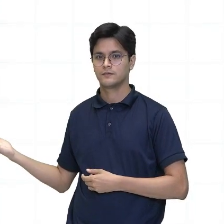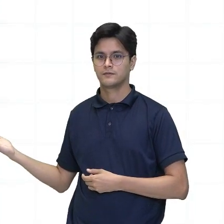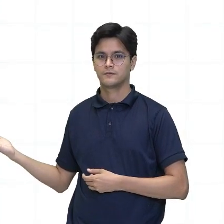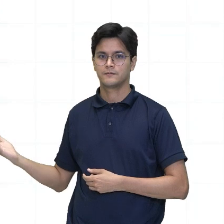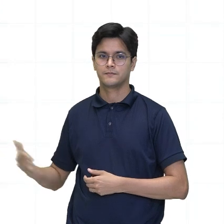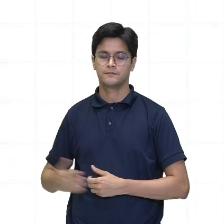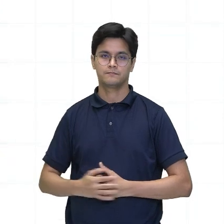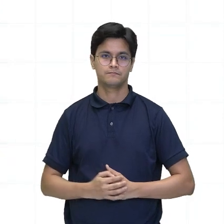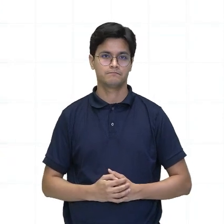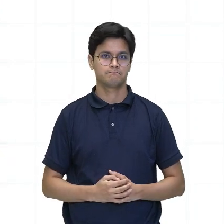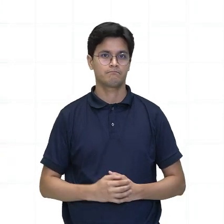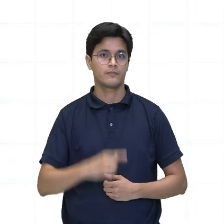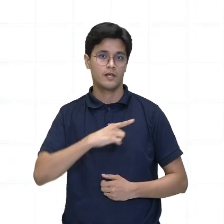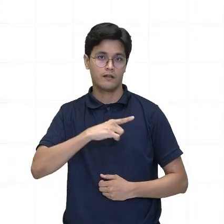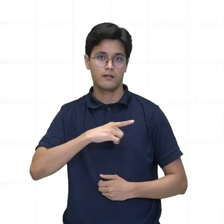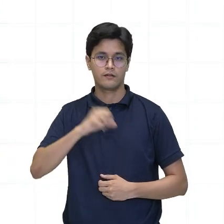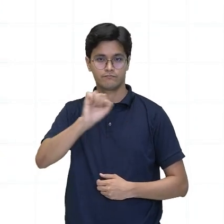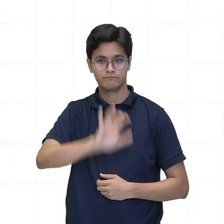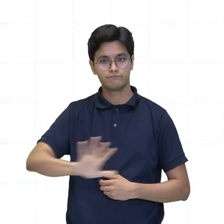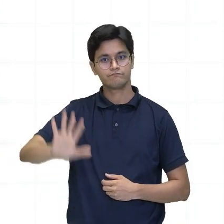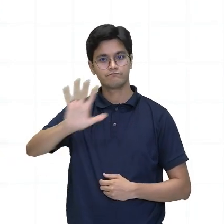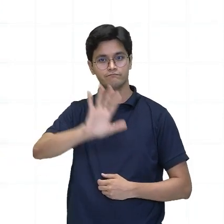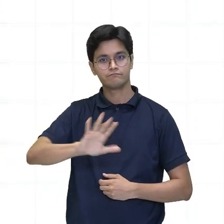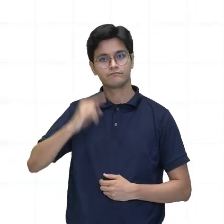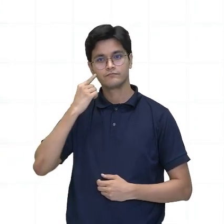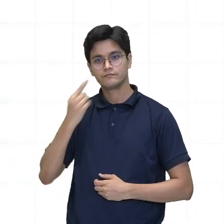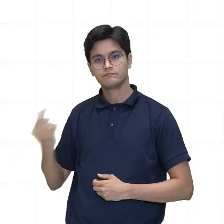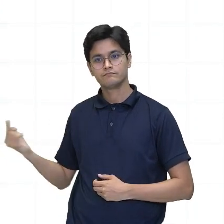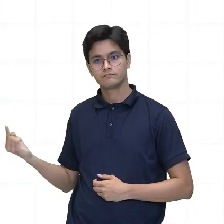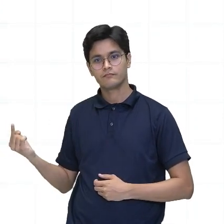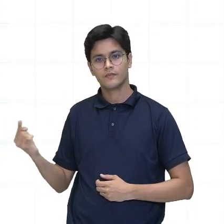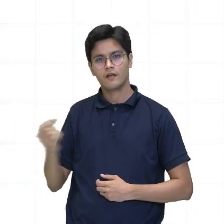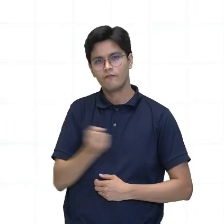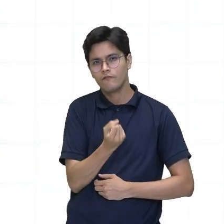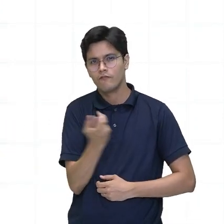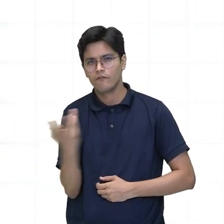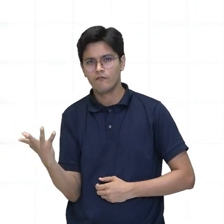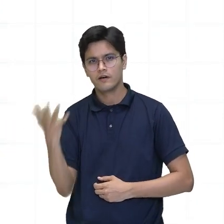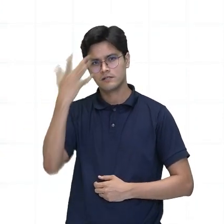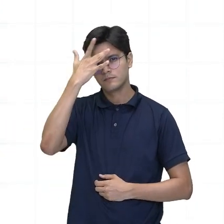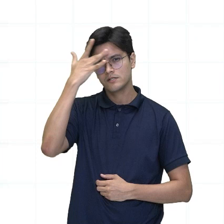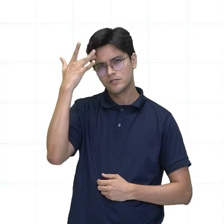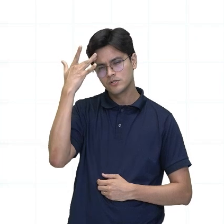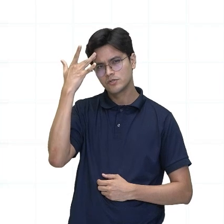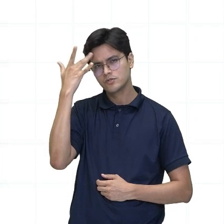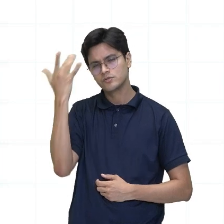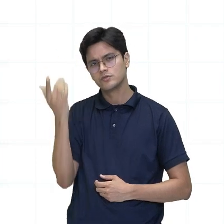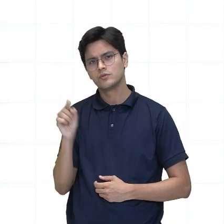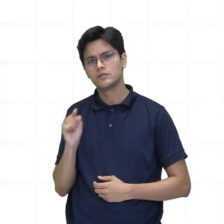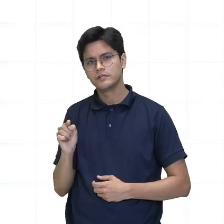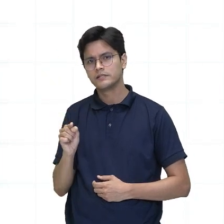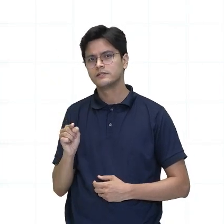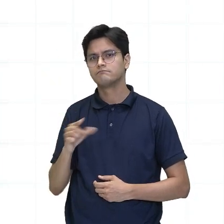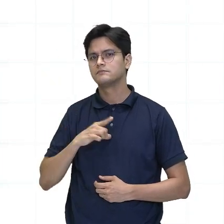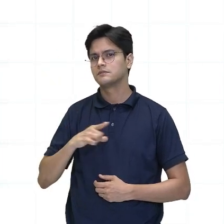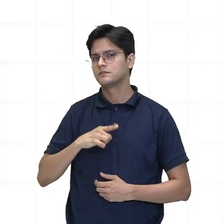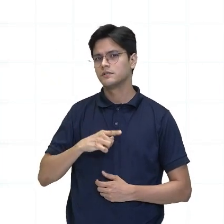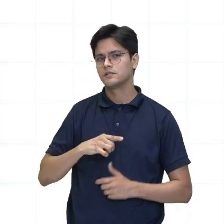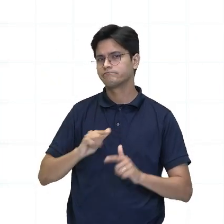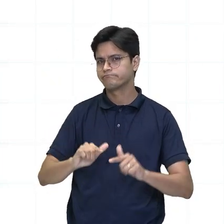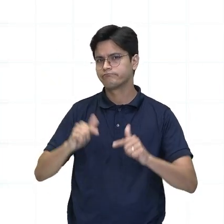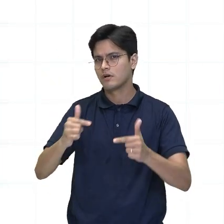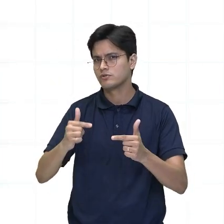Pronto, temos aqui uma imagem e várias pessoas fazendo várias ações,